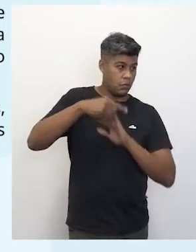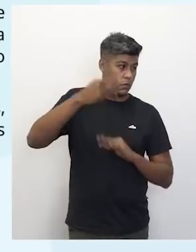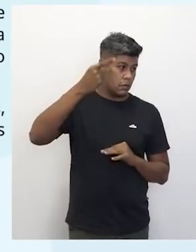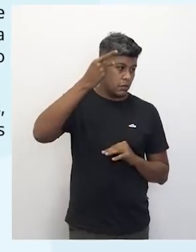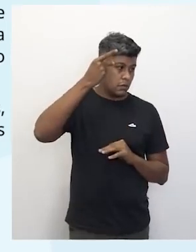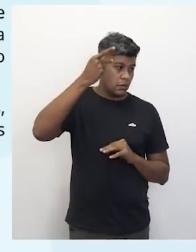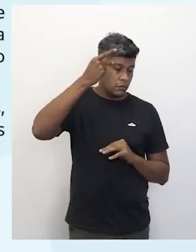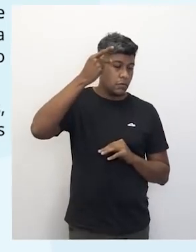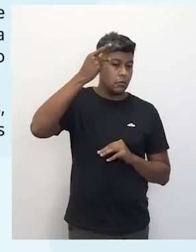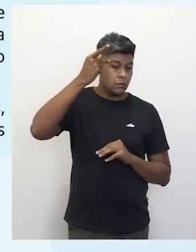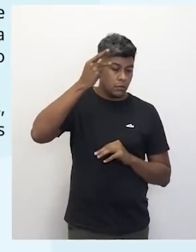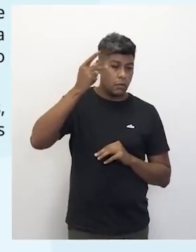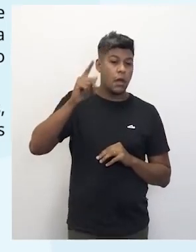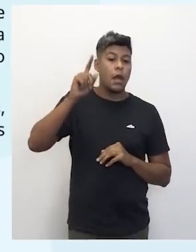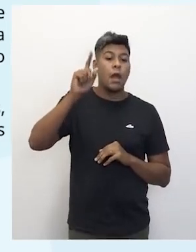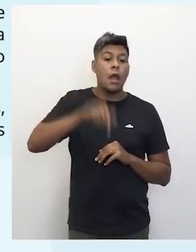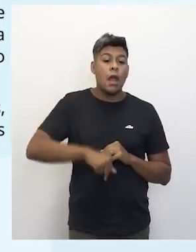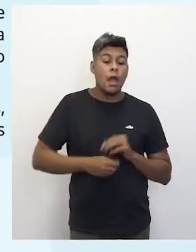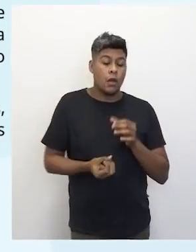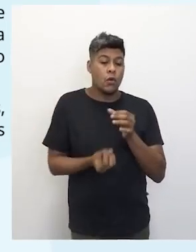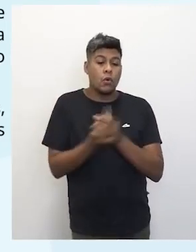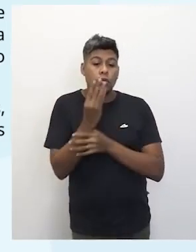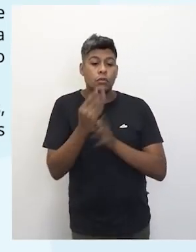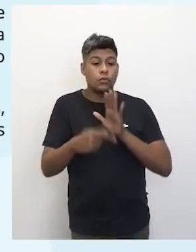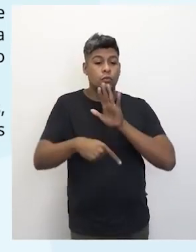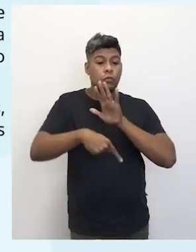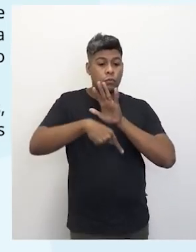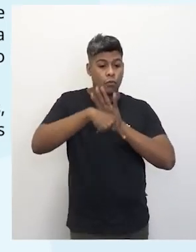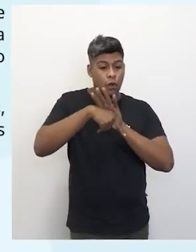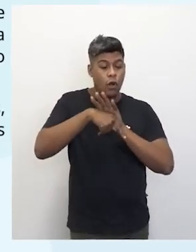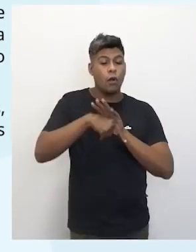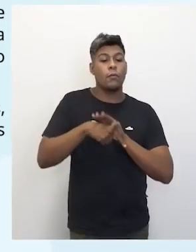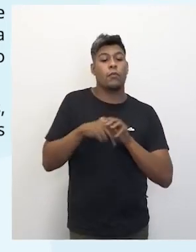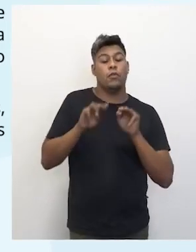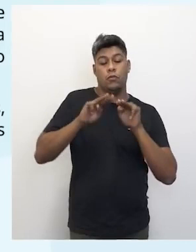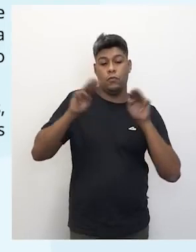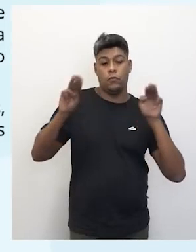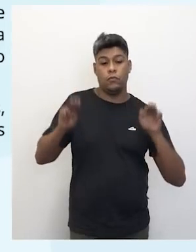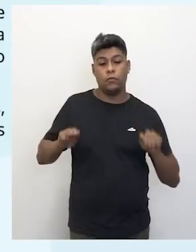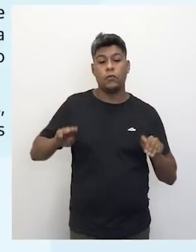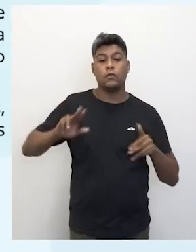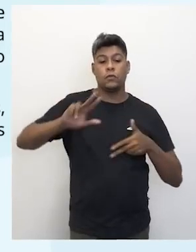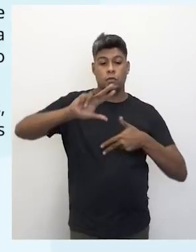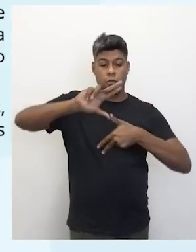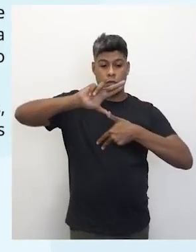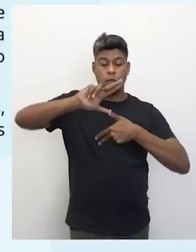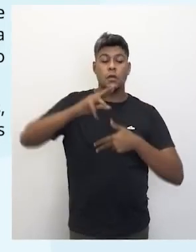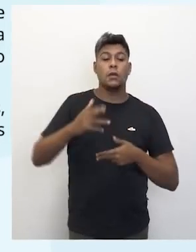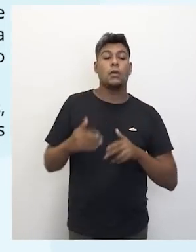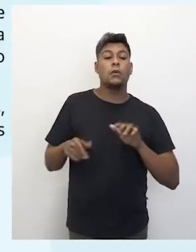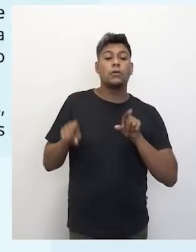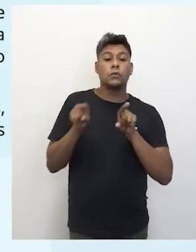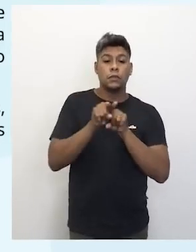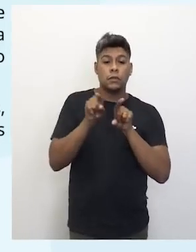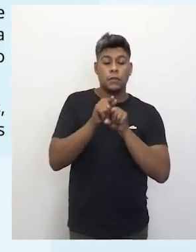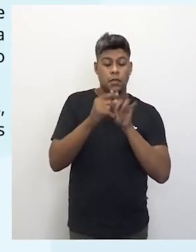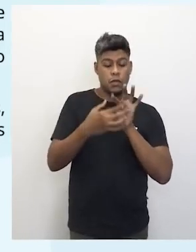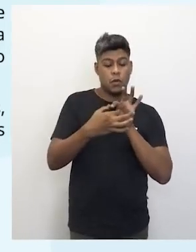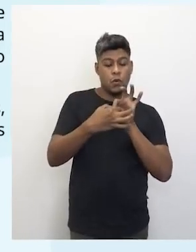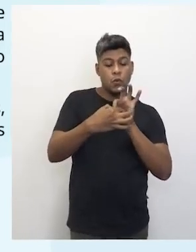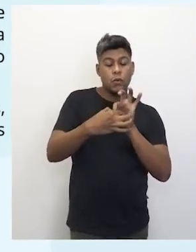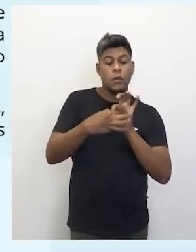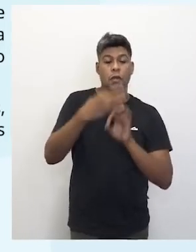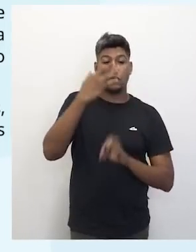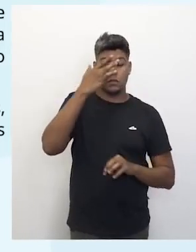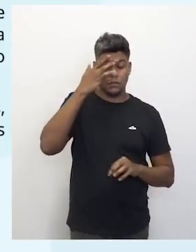ela foi construída especificamente pensando no Memorial da América Latina, pensando nessa questão, né, dessa união dos